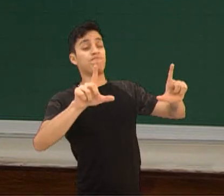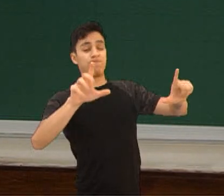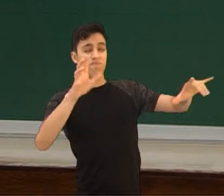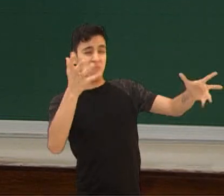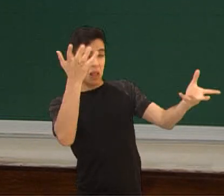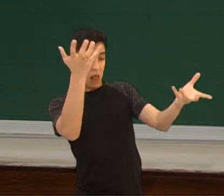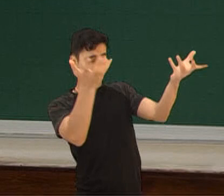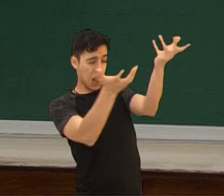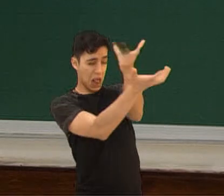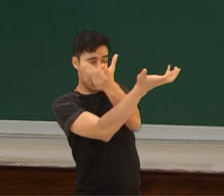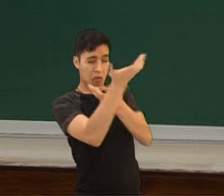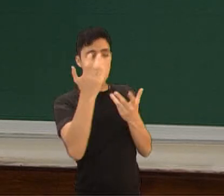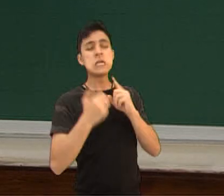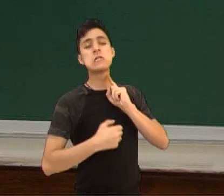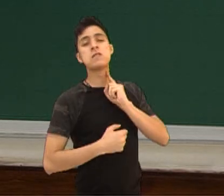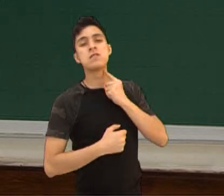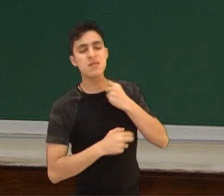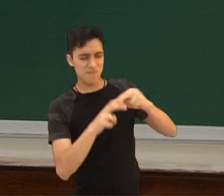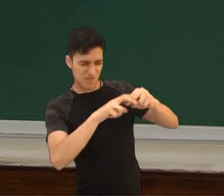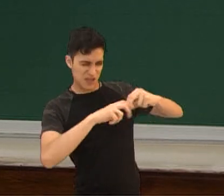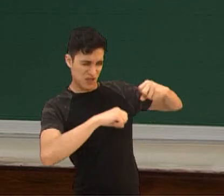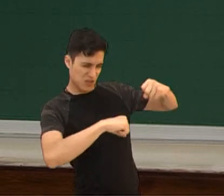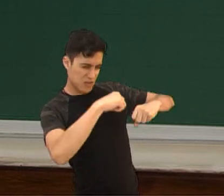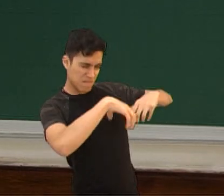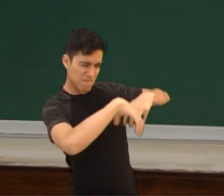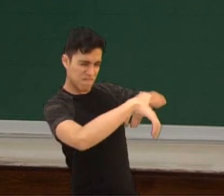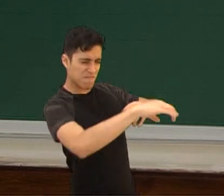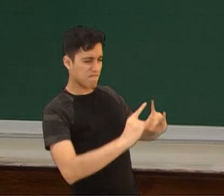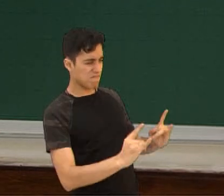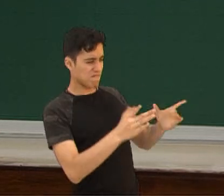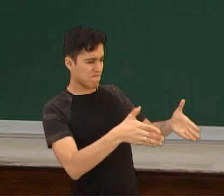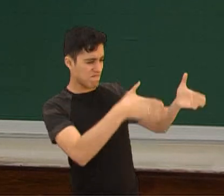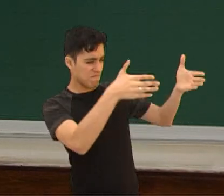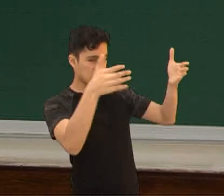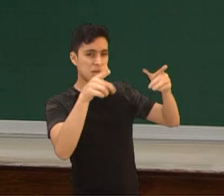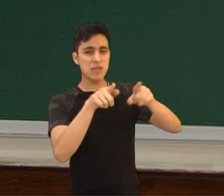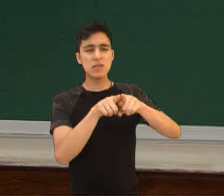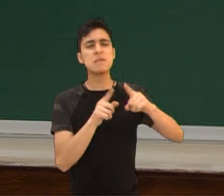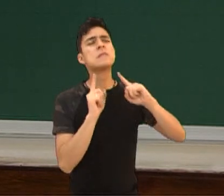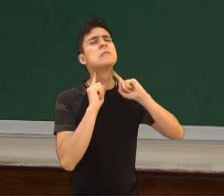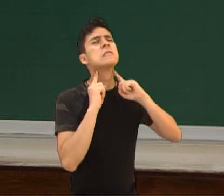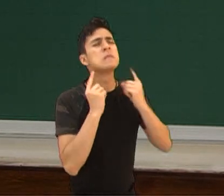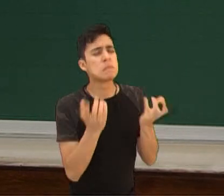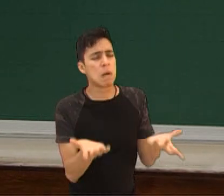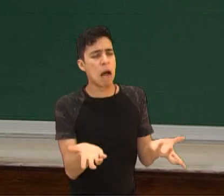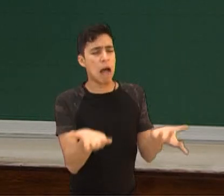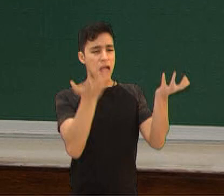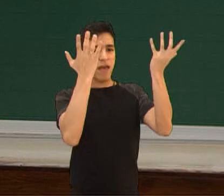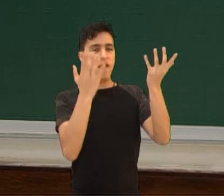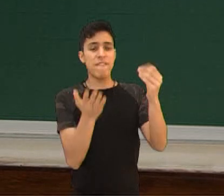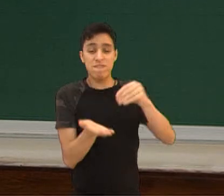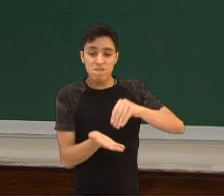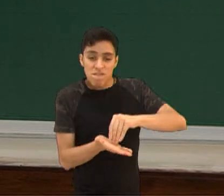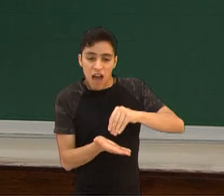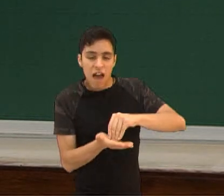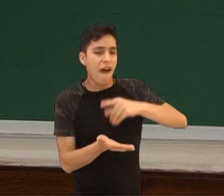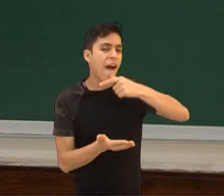da indústria, queima de carvão mineral, poluição atmosférica, falta de saneamento. Eram cidades extremamente